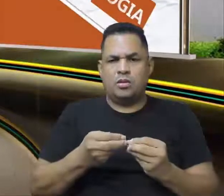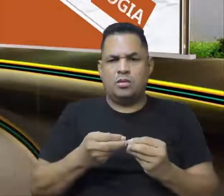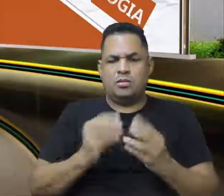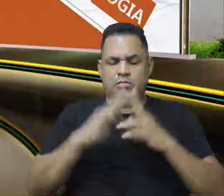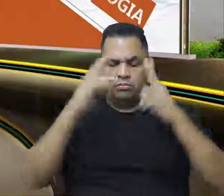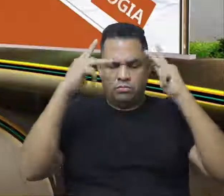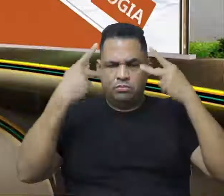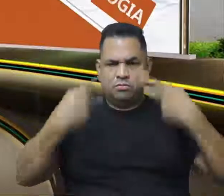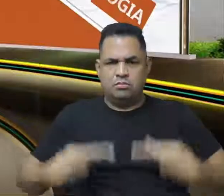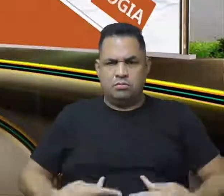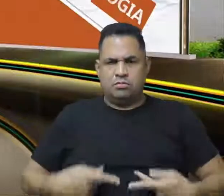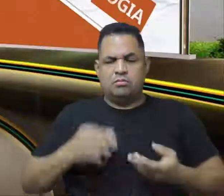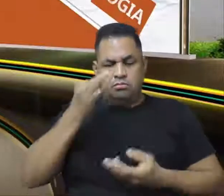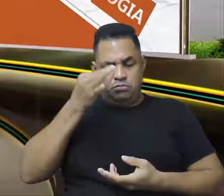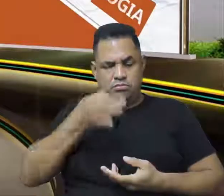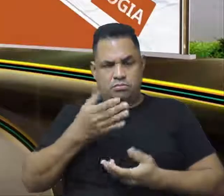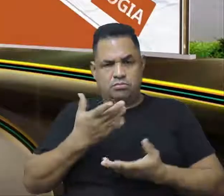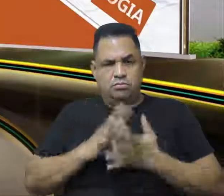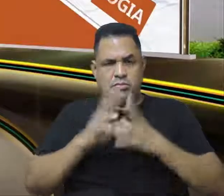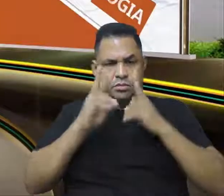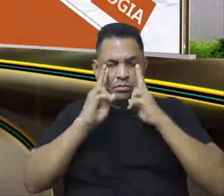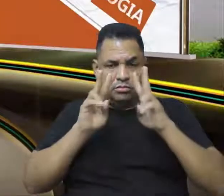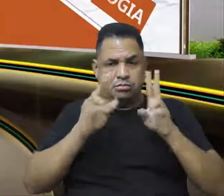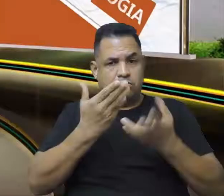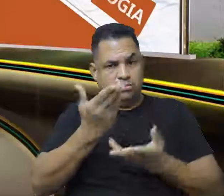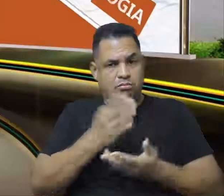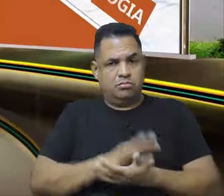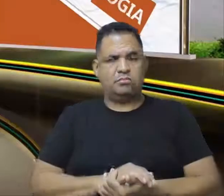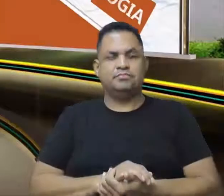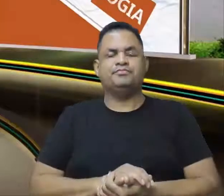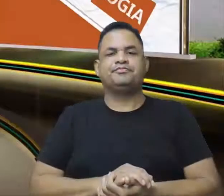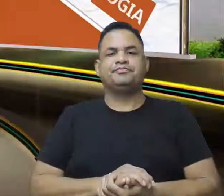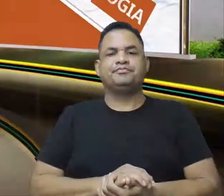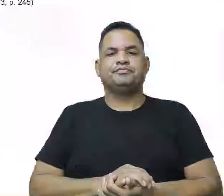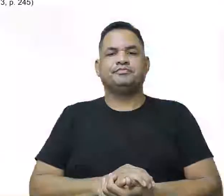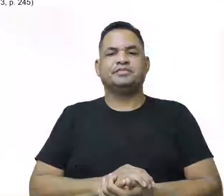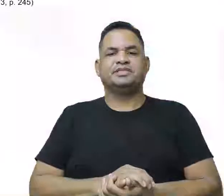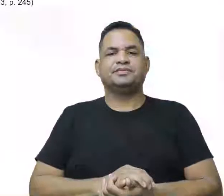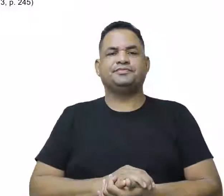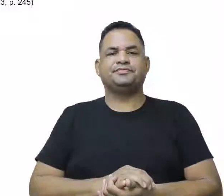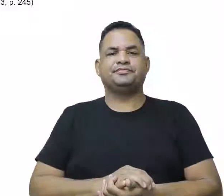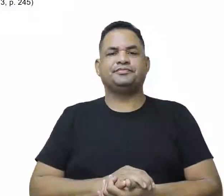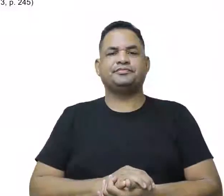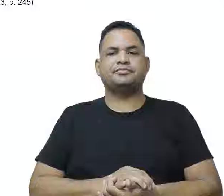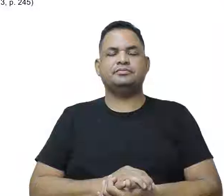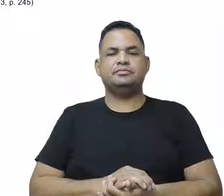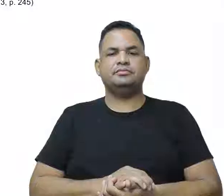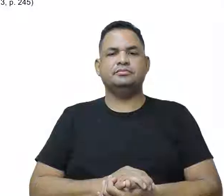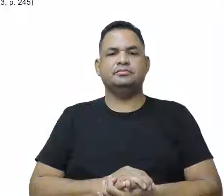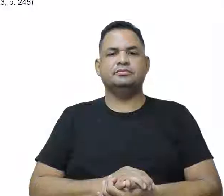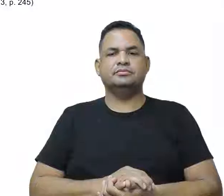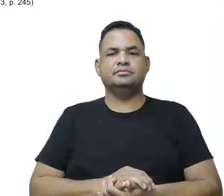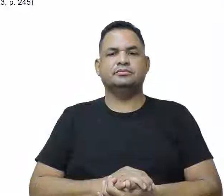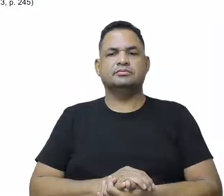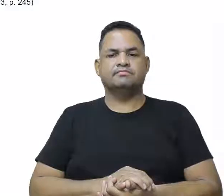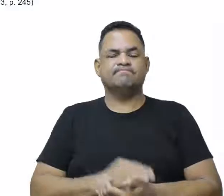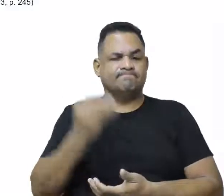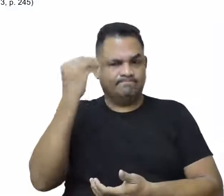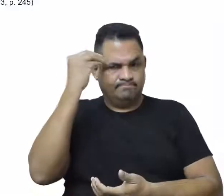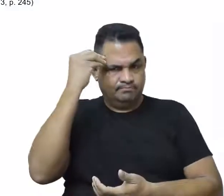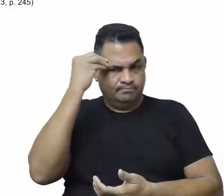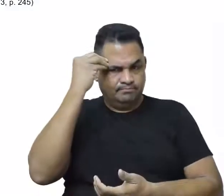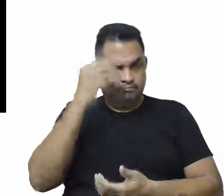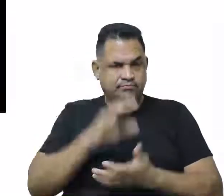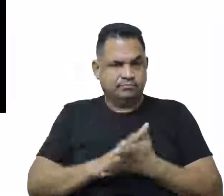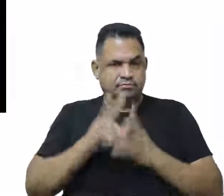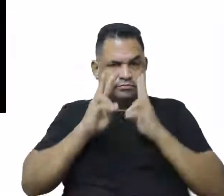ser humano, tá certo? Essa é a visão dele. Vamos conhecer mais algumas visões. Vamos ao quadro? Muito bem, gravem aí essa visão